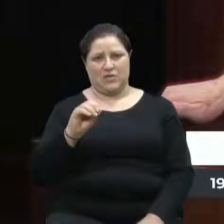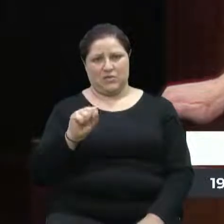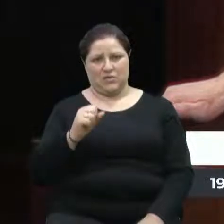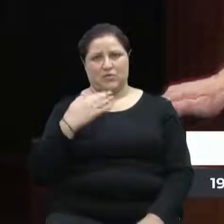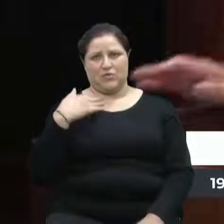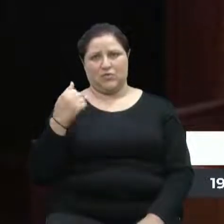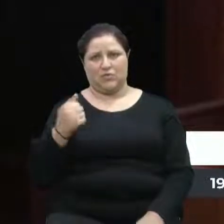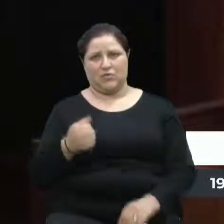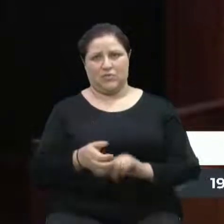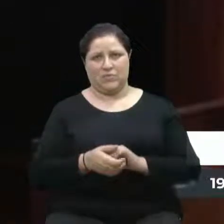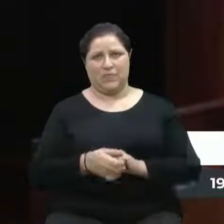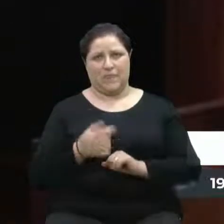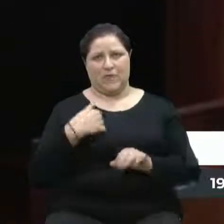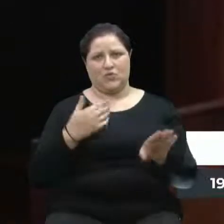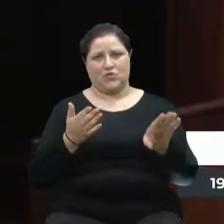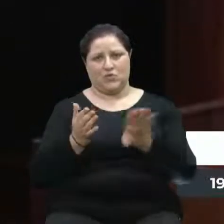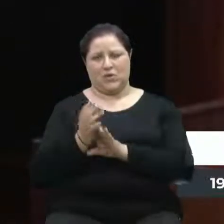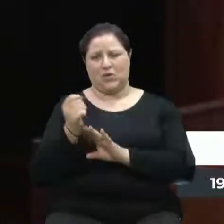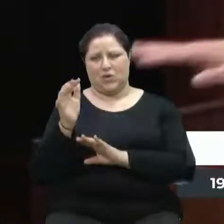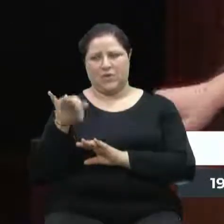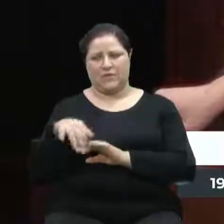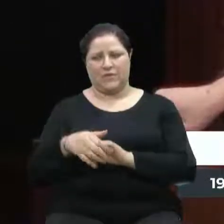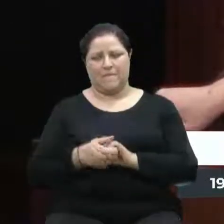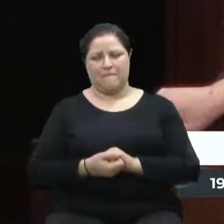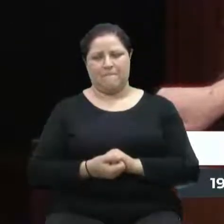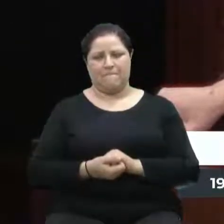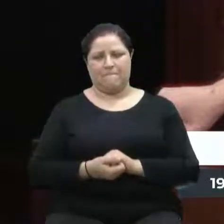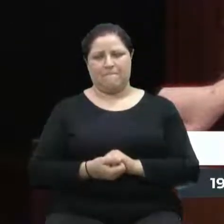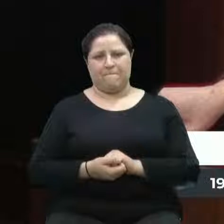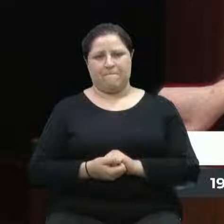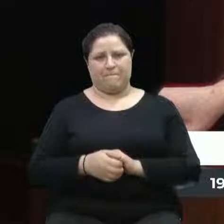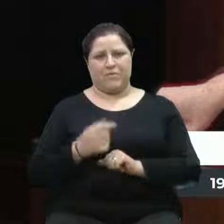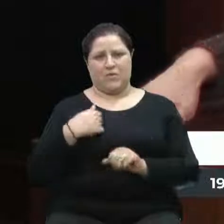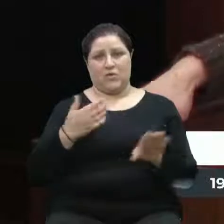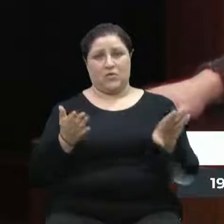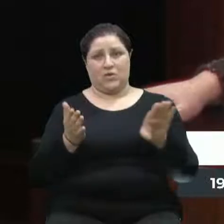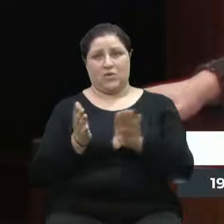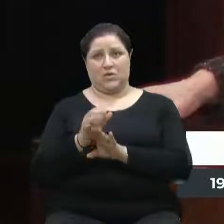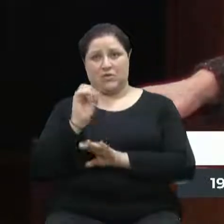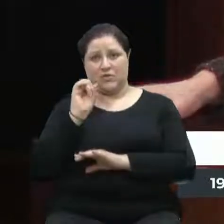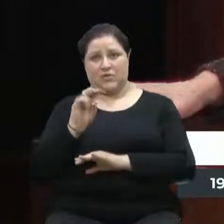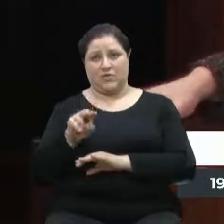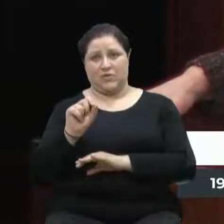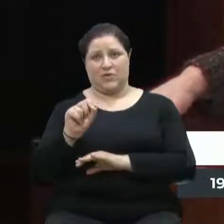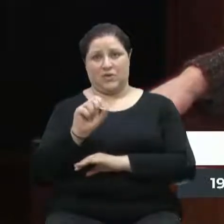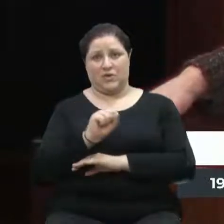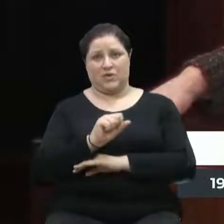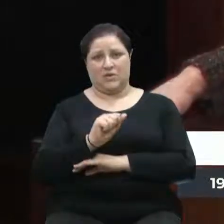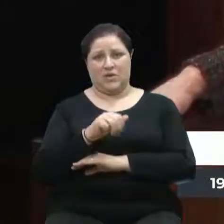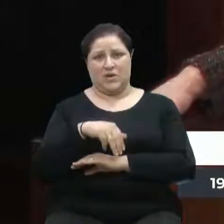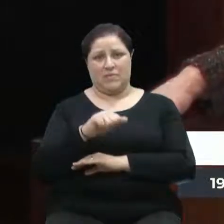E quando cheguei lá, só para encerrar, presidente, quando eu cheguei lá, eu vi o Samai fazendo uma obra.